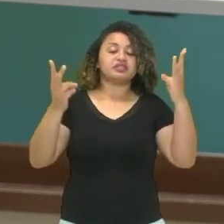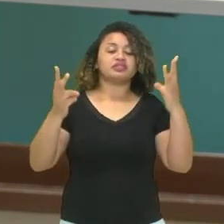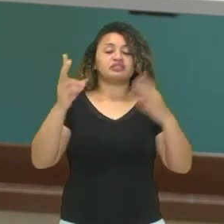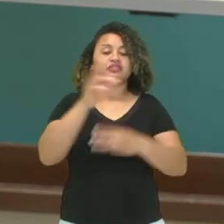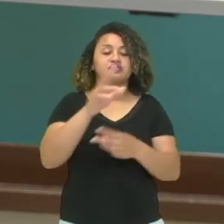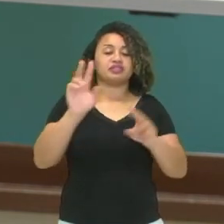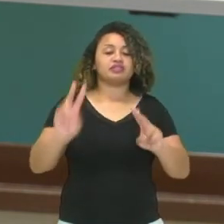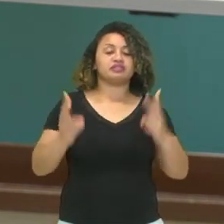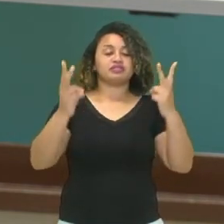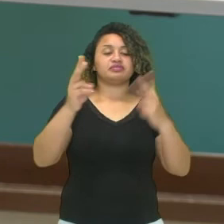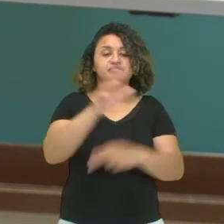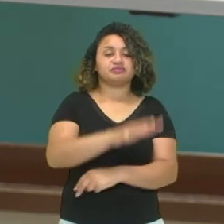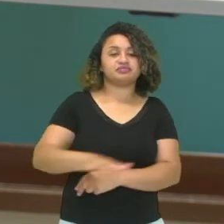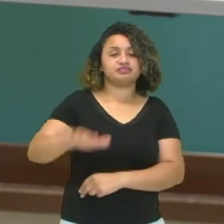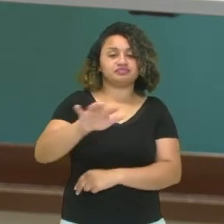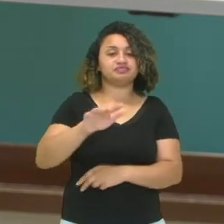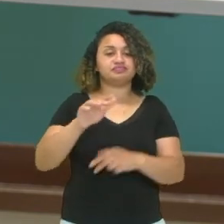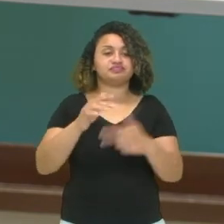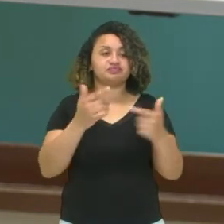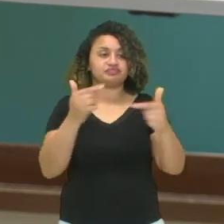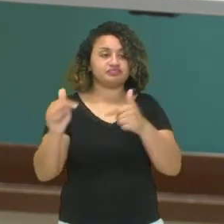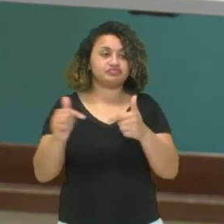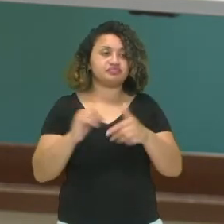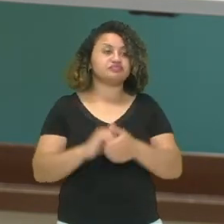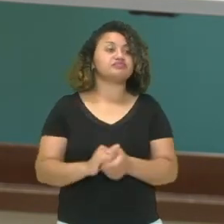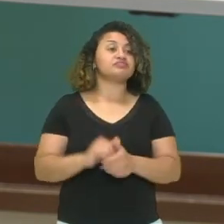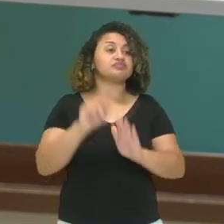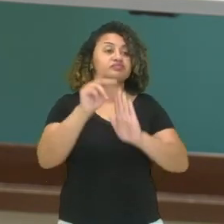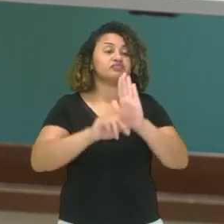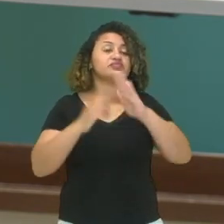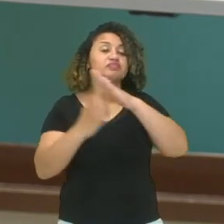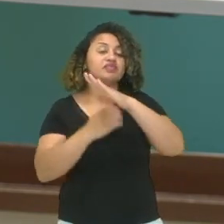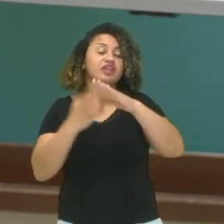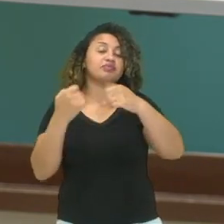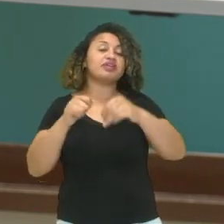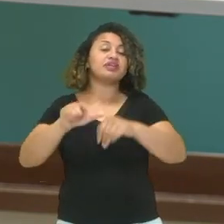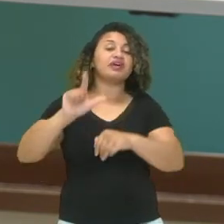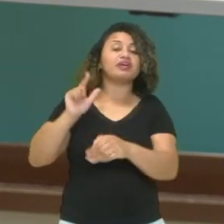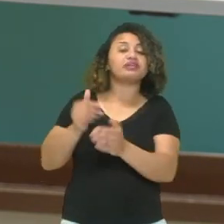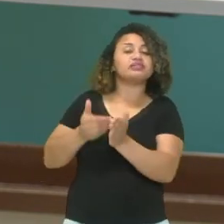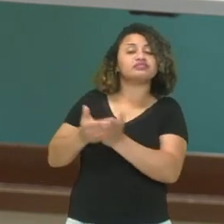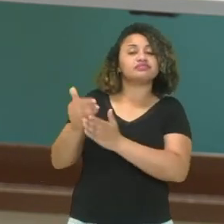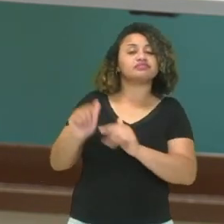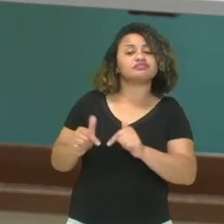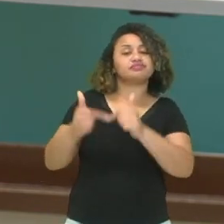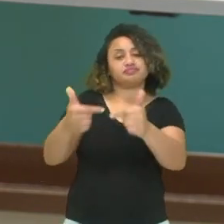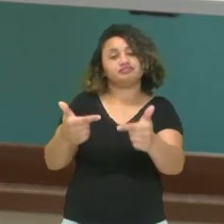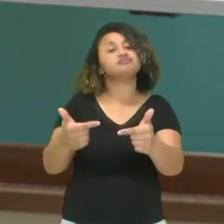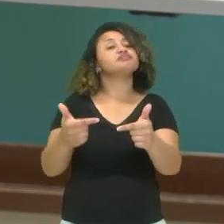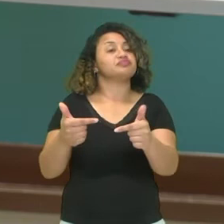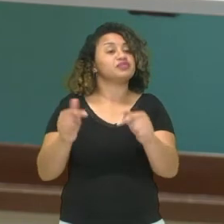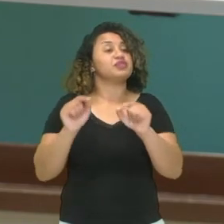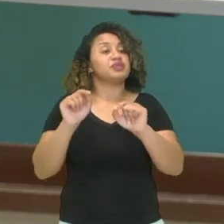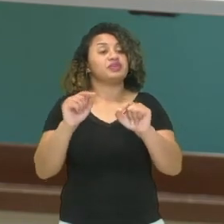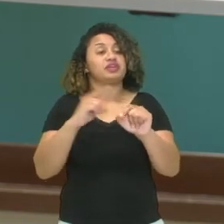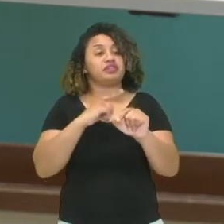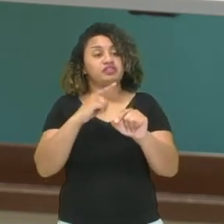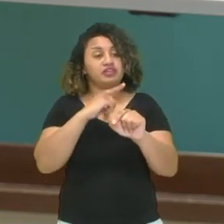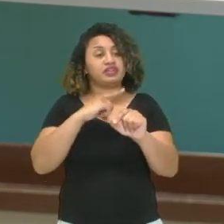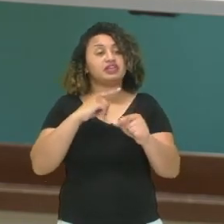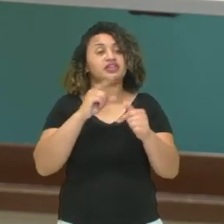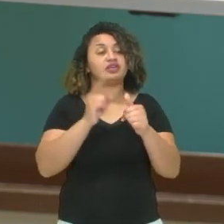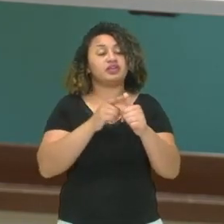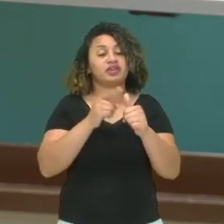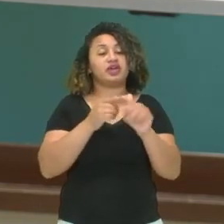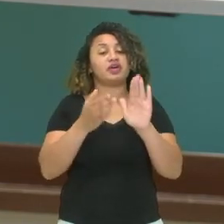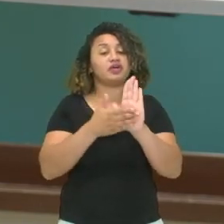mercado. O planejamento de uma empresa deve ser feito bem antes dela começar as atividades. Nele irá constar o